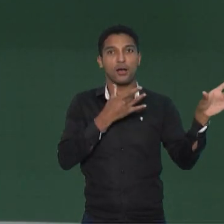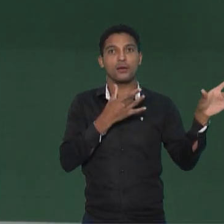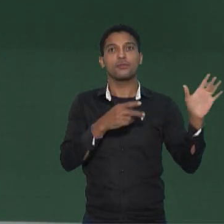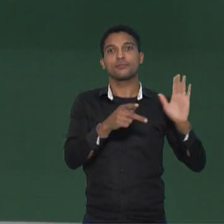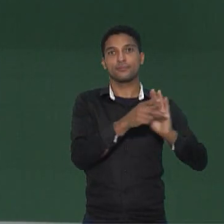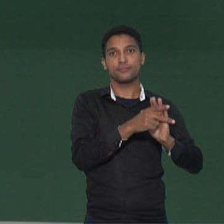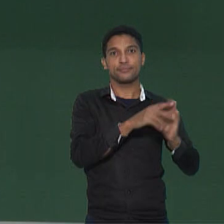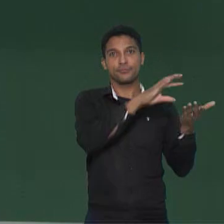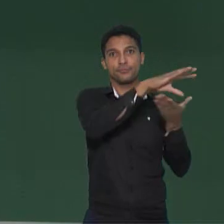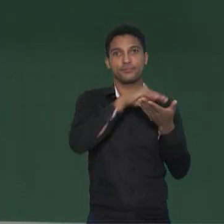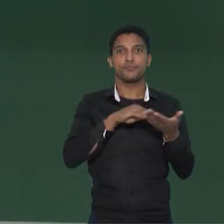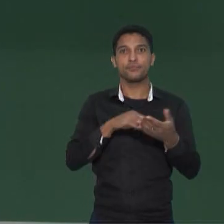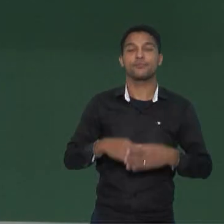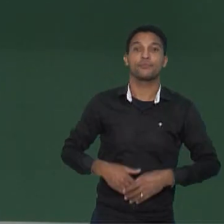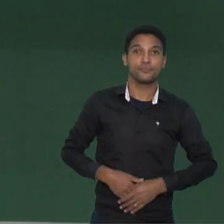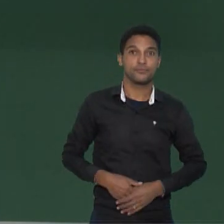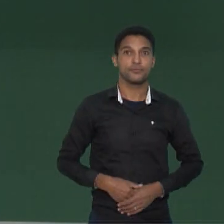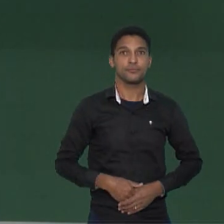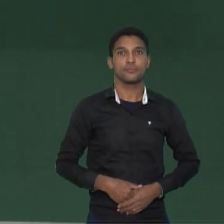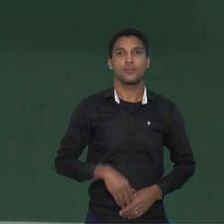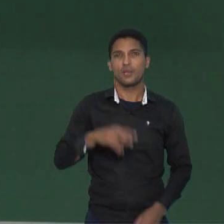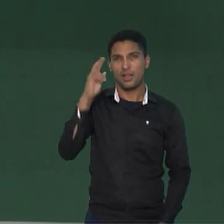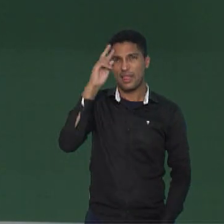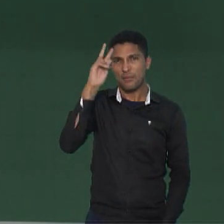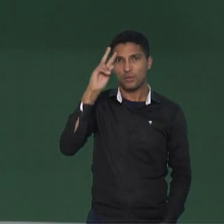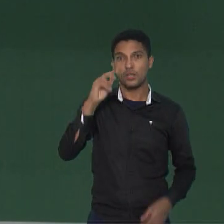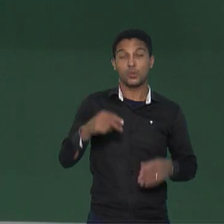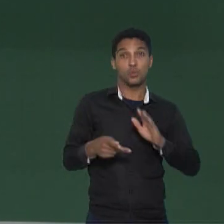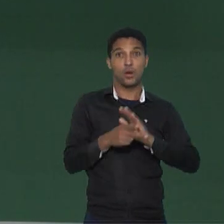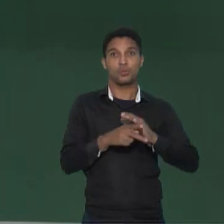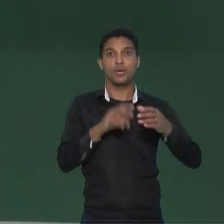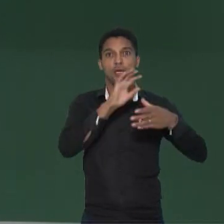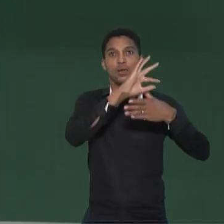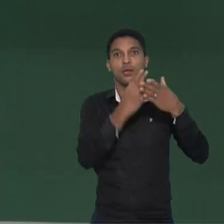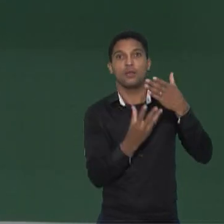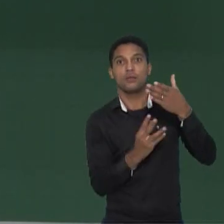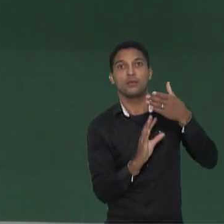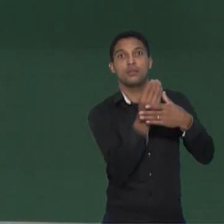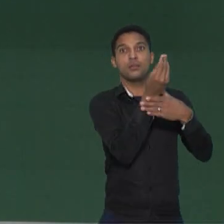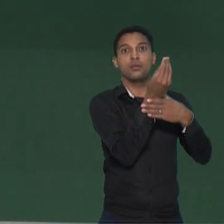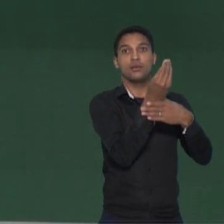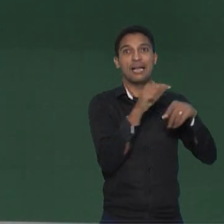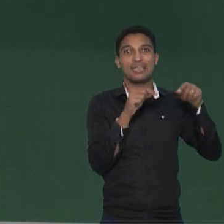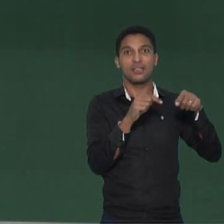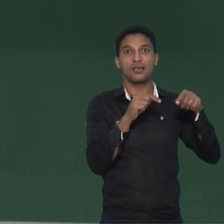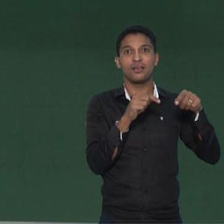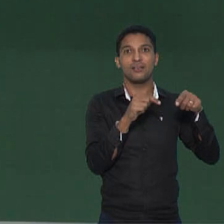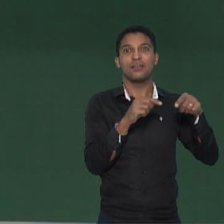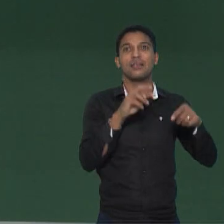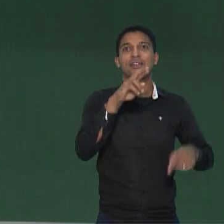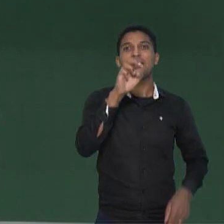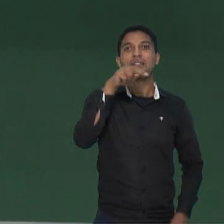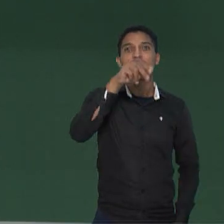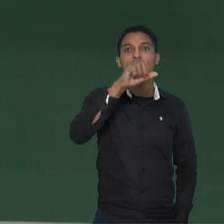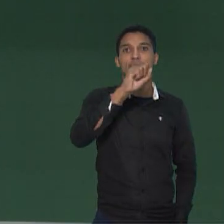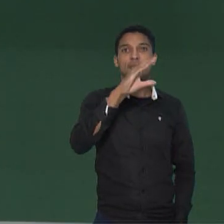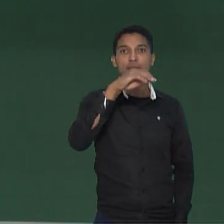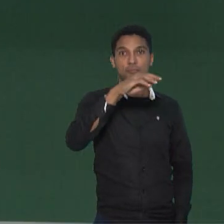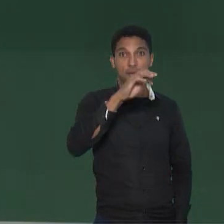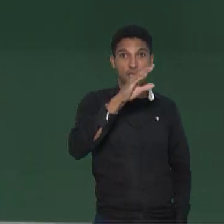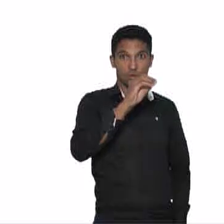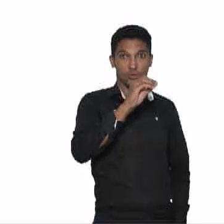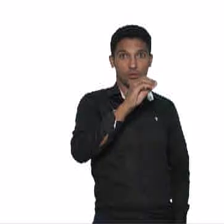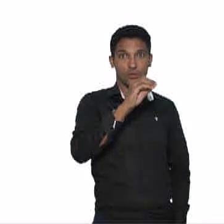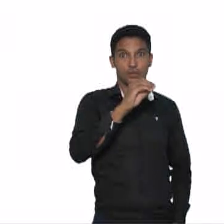Renascimento era aquela cara de paisagem, né? Melancólica, normal. Né? Então isso vai voltar no neoclassicismo. Tá? Perguntinha para